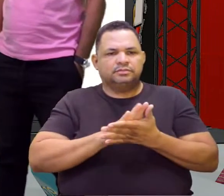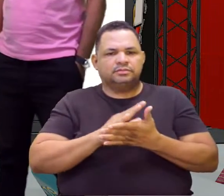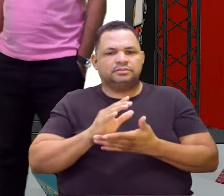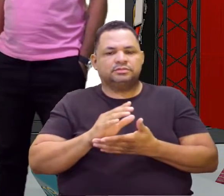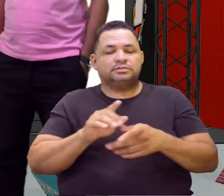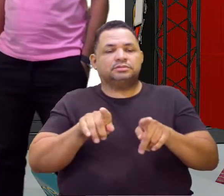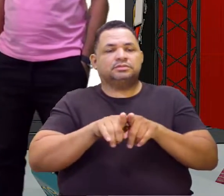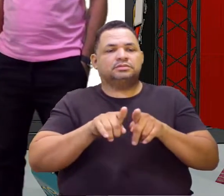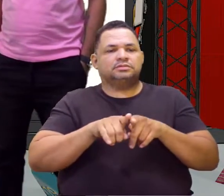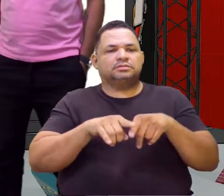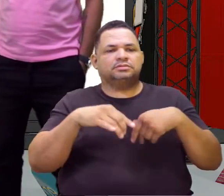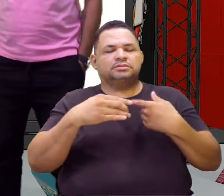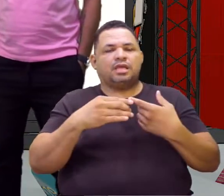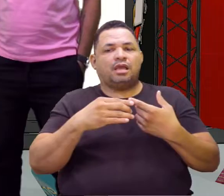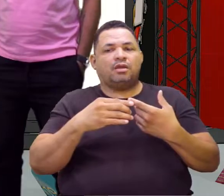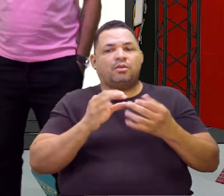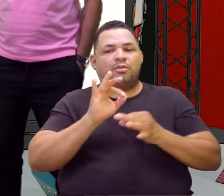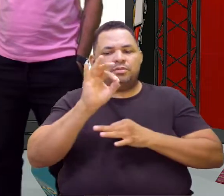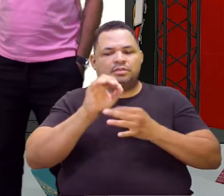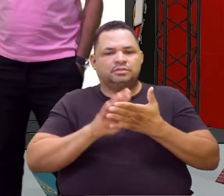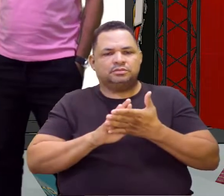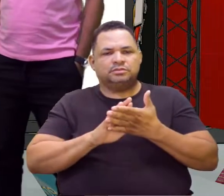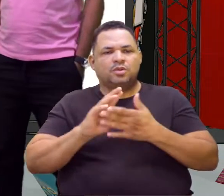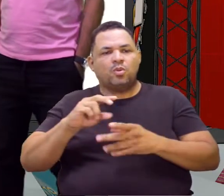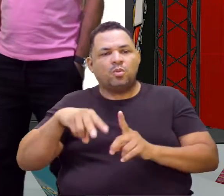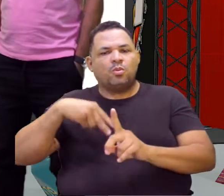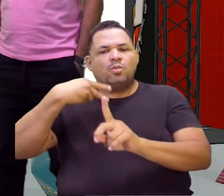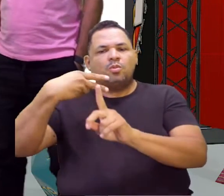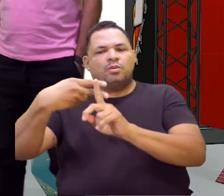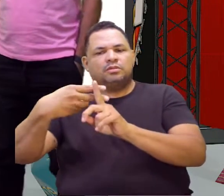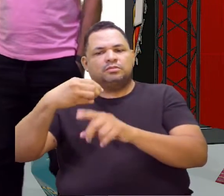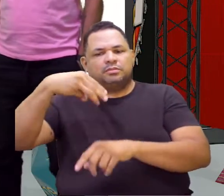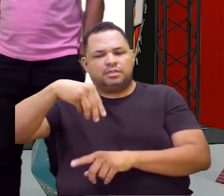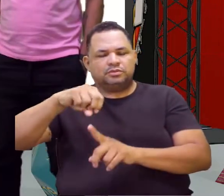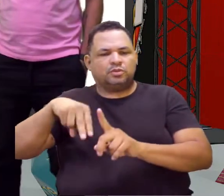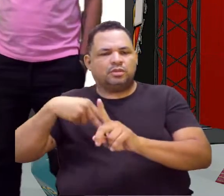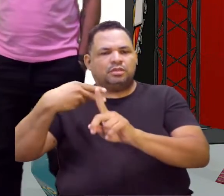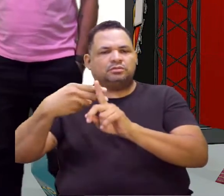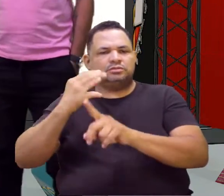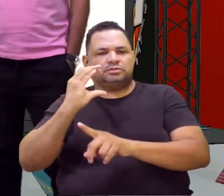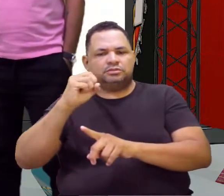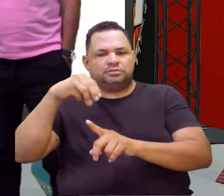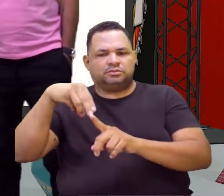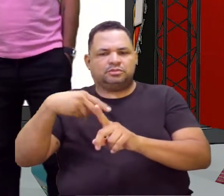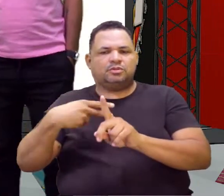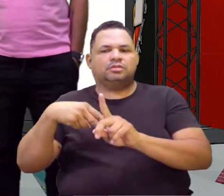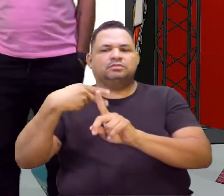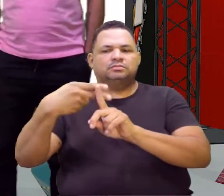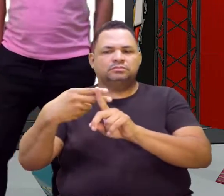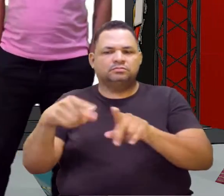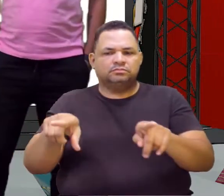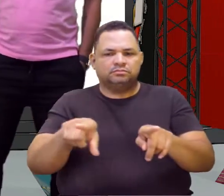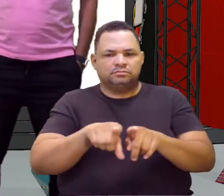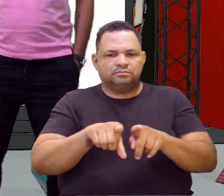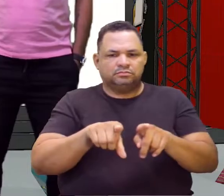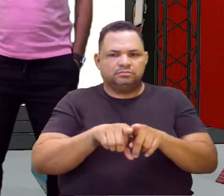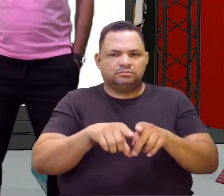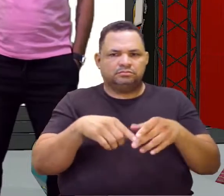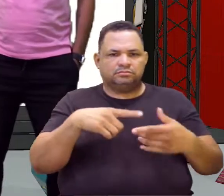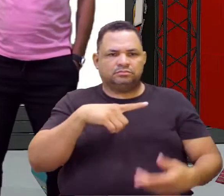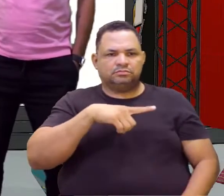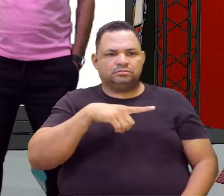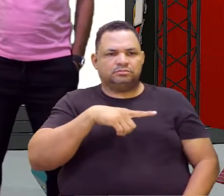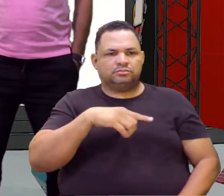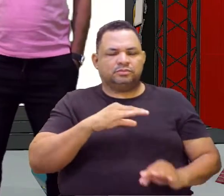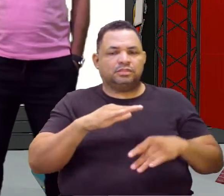de área, aí já são unidades quadradas, né? Metros quadrados, centímetros quadrados e tudo mais. Assim como quando chegarmos na